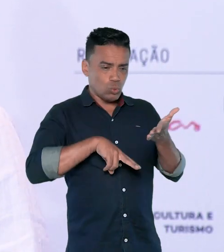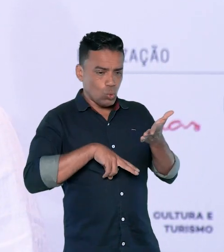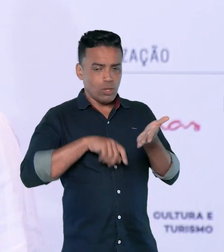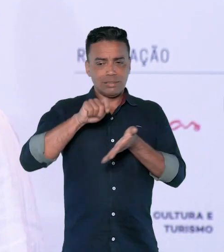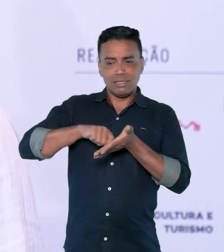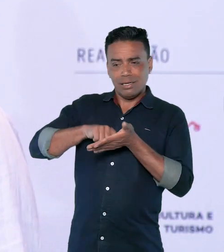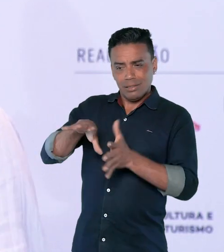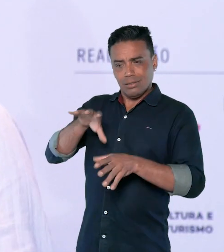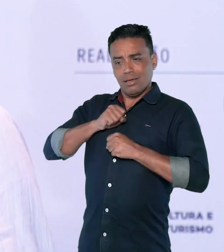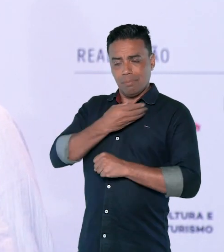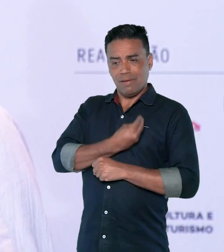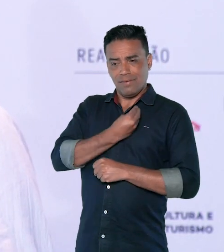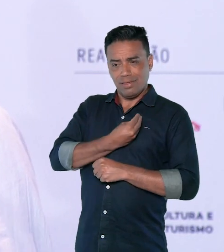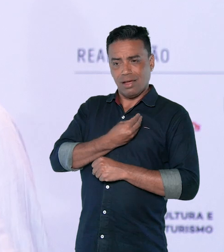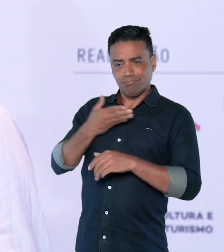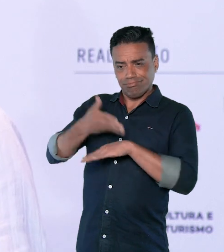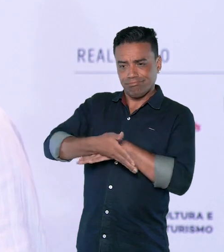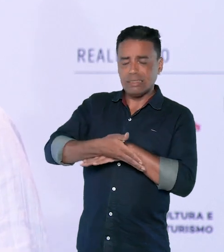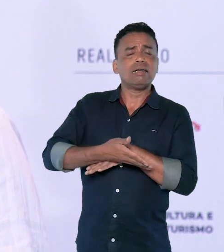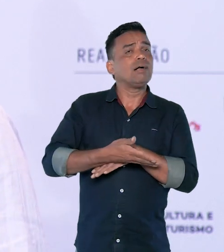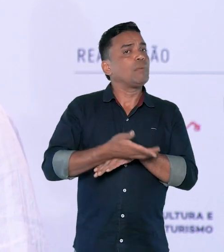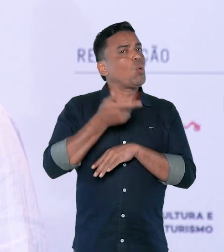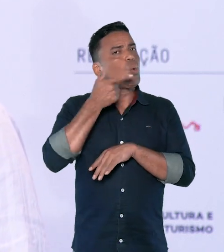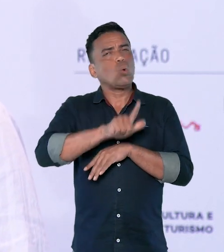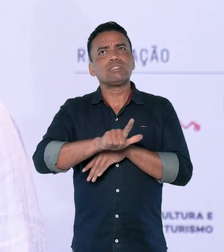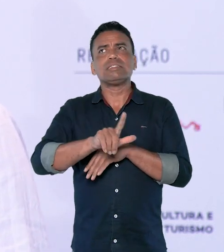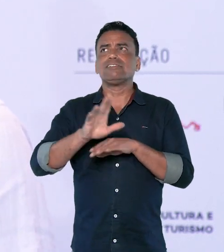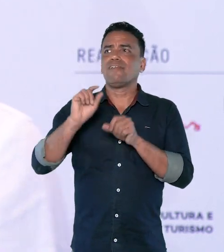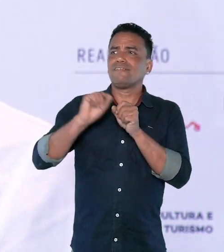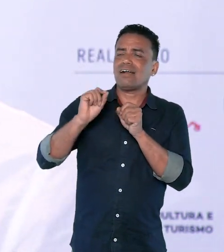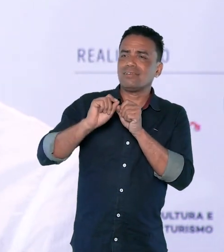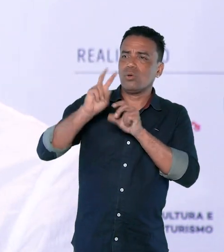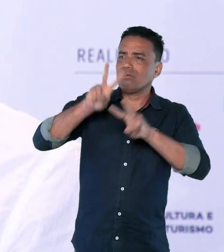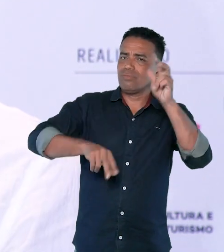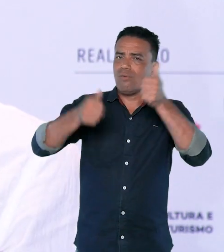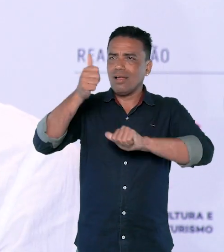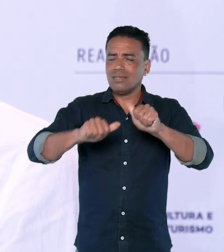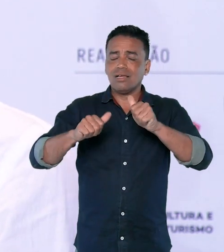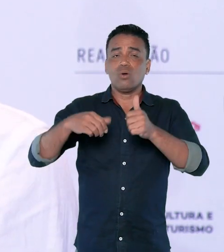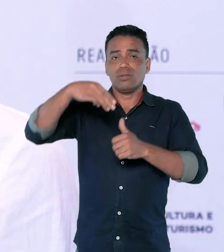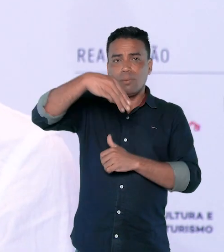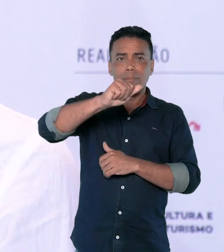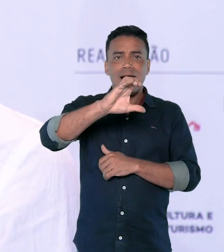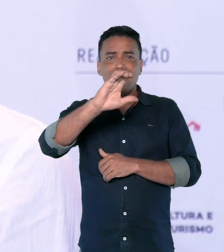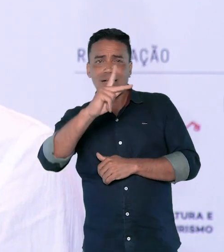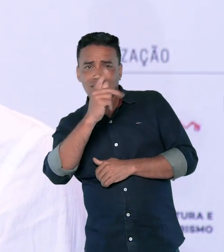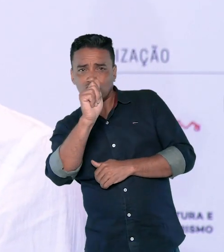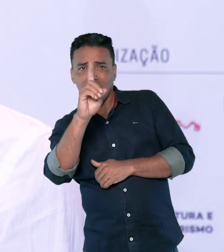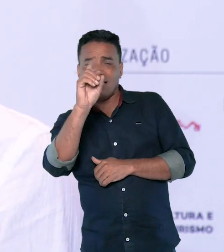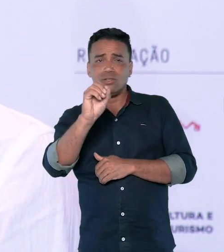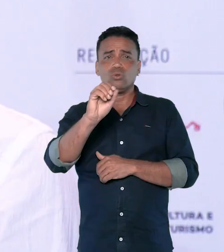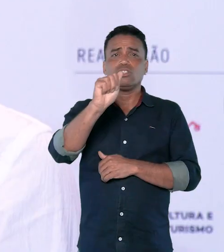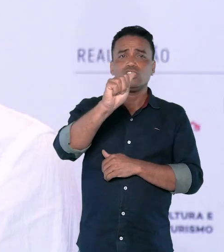para que eu consiga fazer uma análise desde Machado de Assis, né, passando por